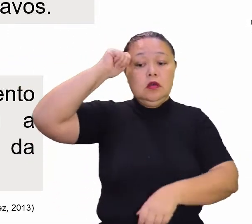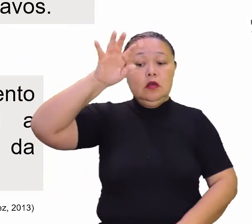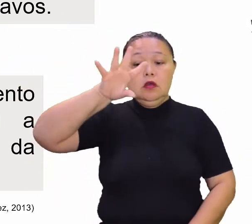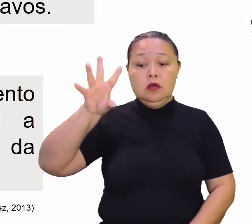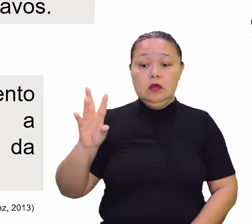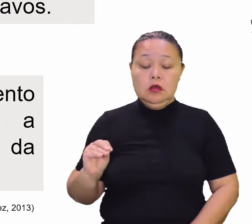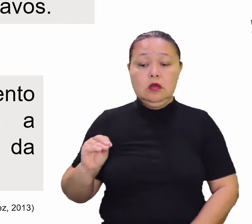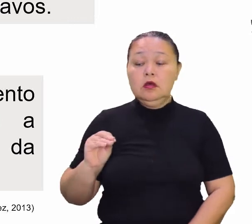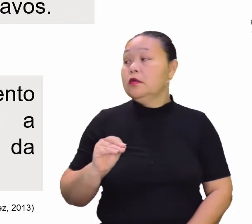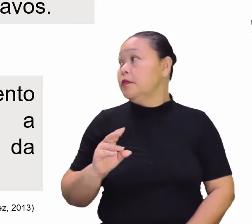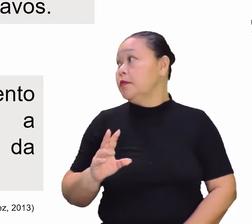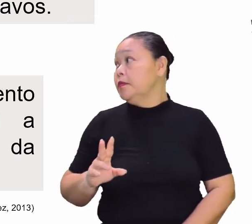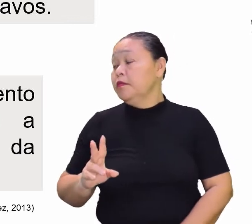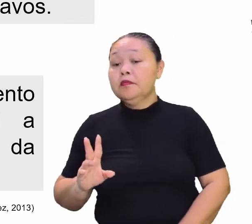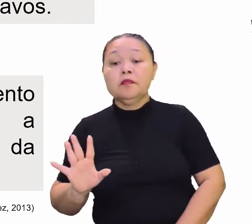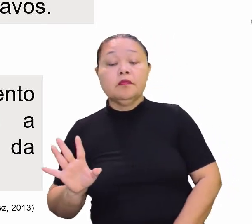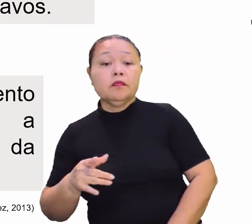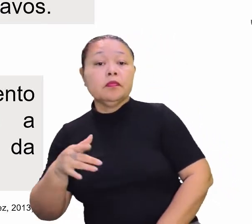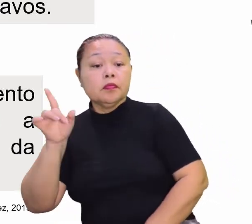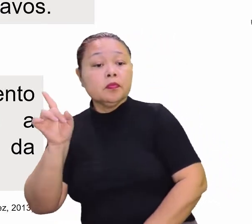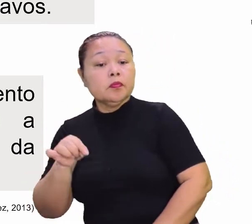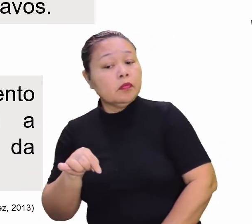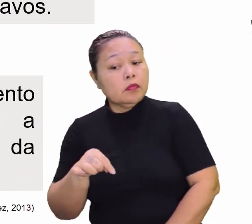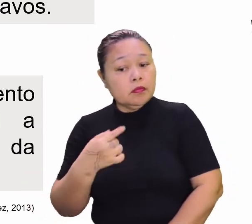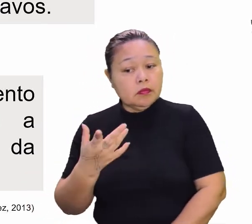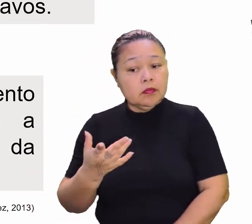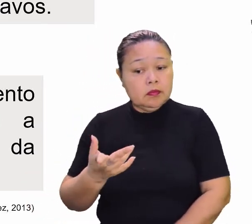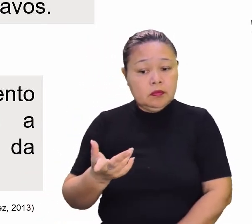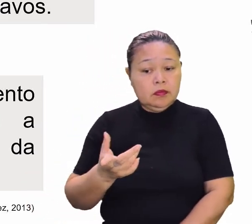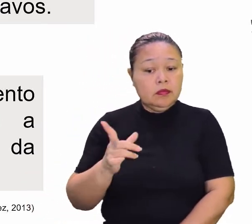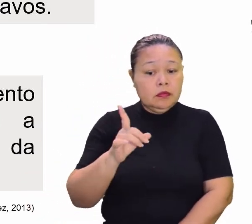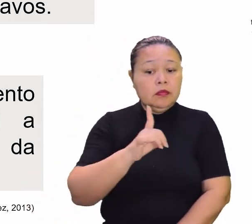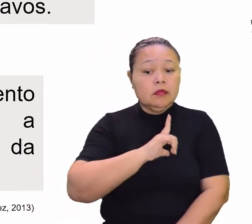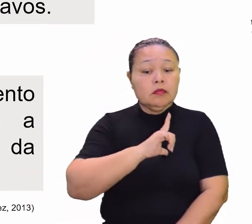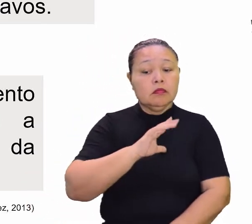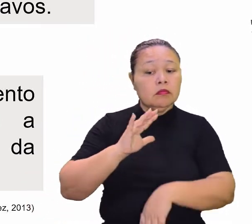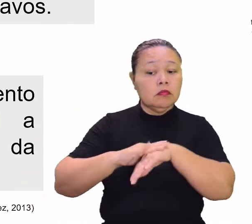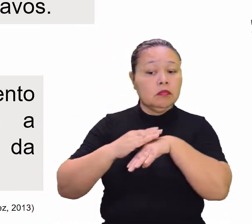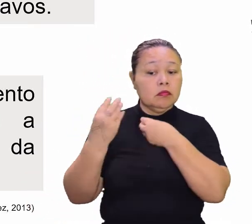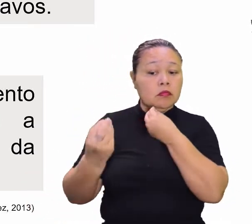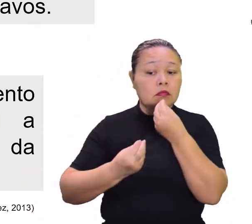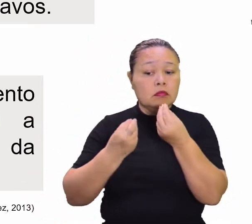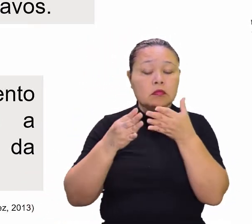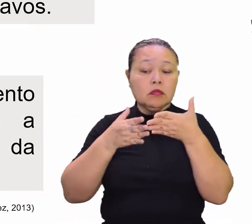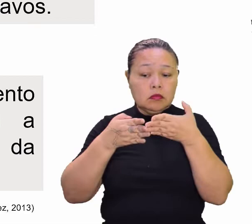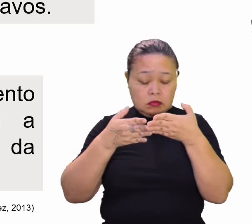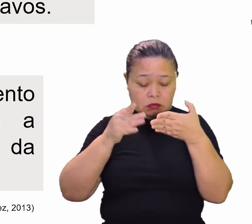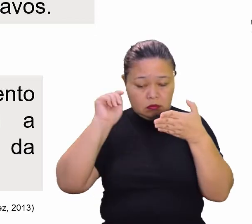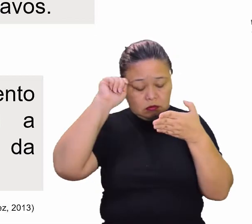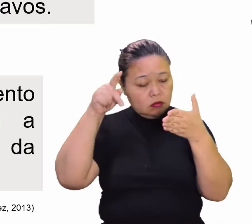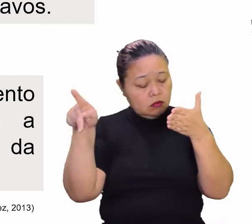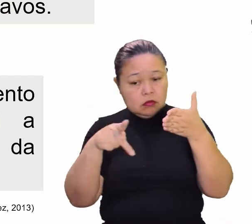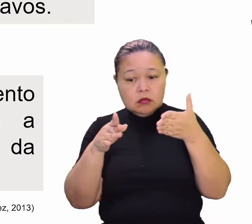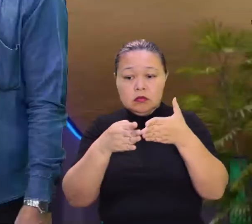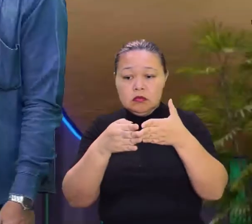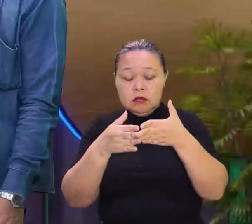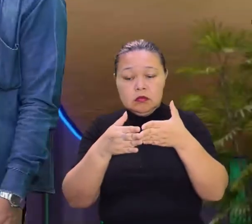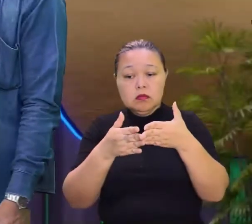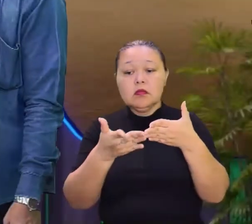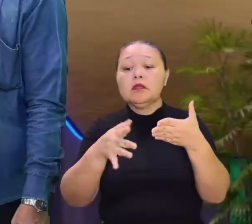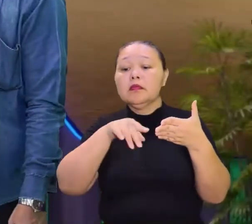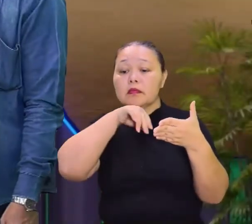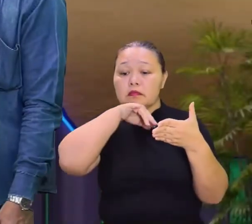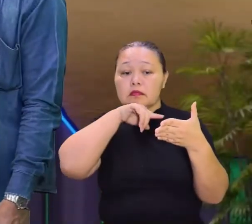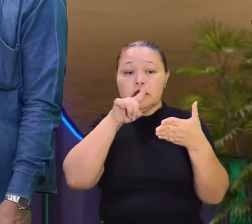continente africano. Rogério, tu tem ideia de como é que era o navio negreiro? Péssimas condições,